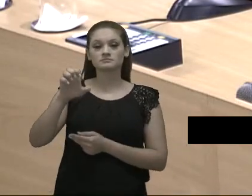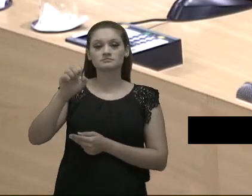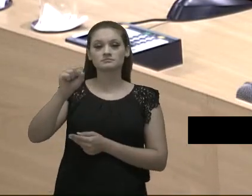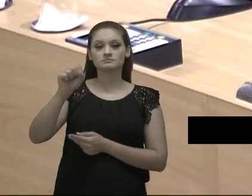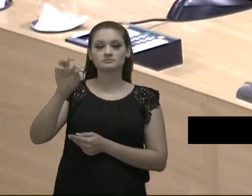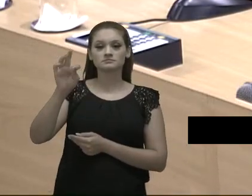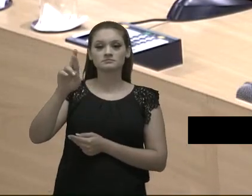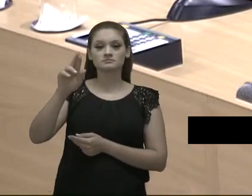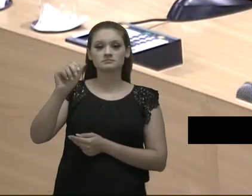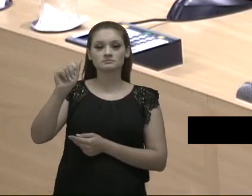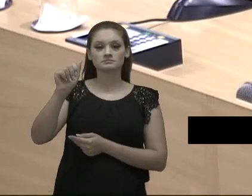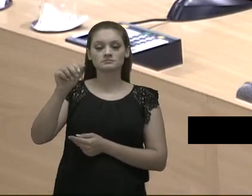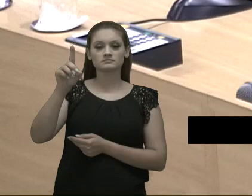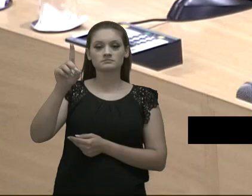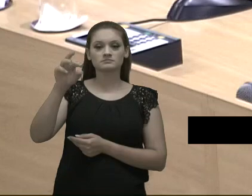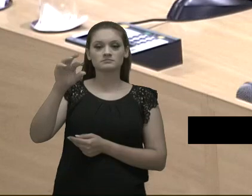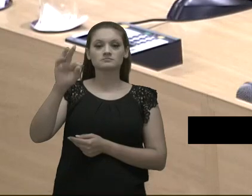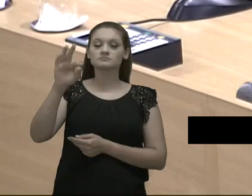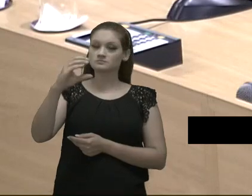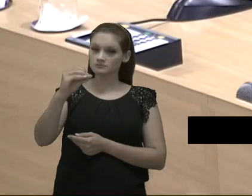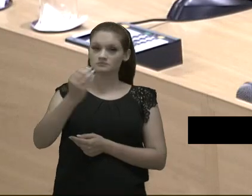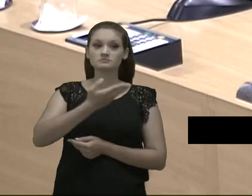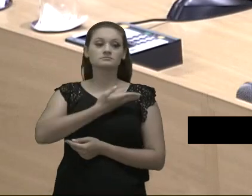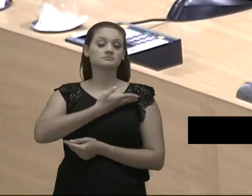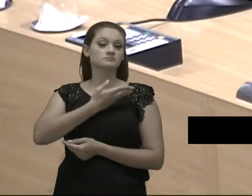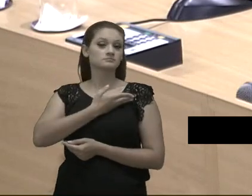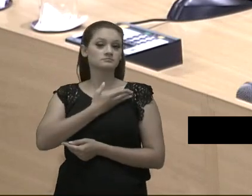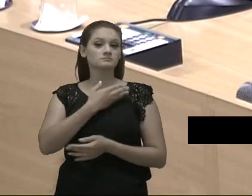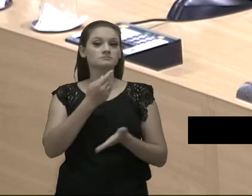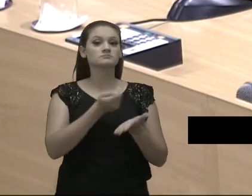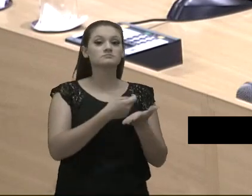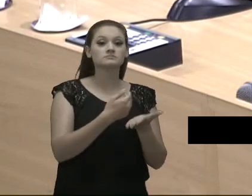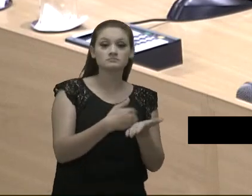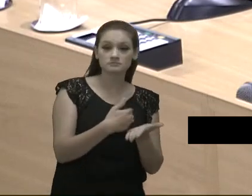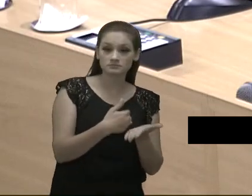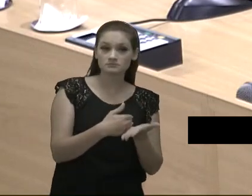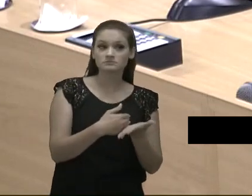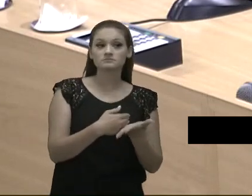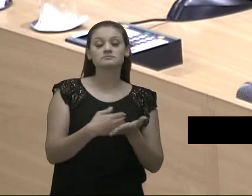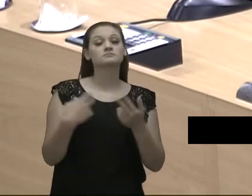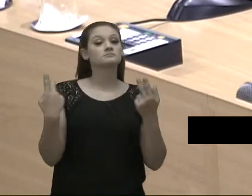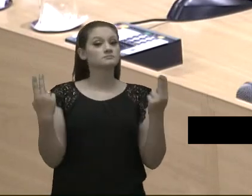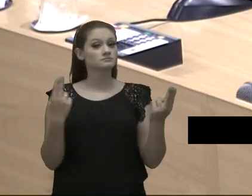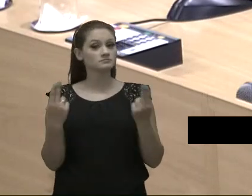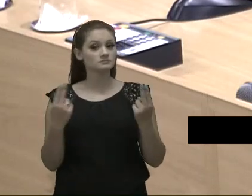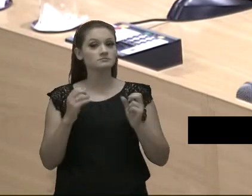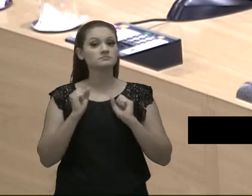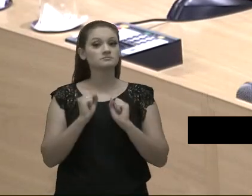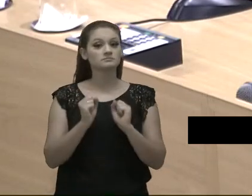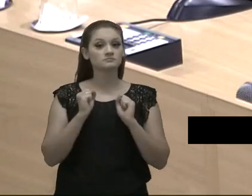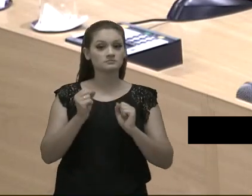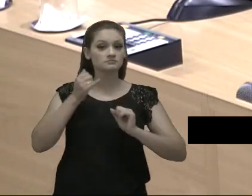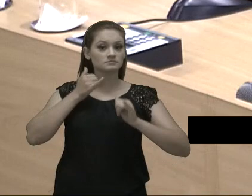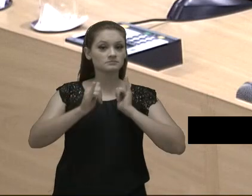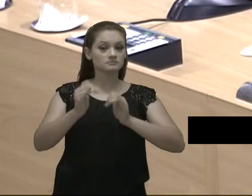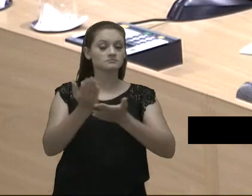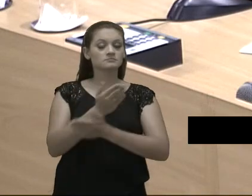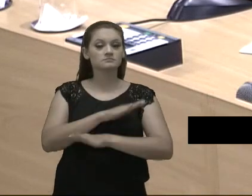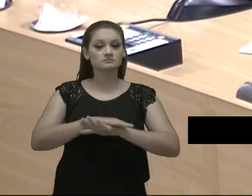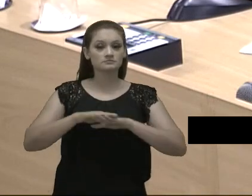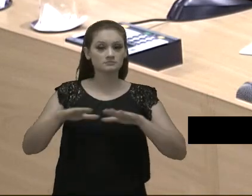O fato é que, no contrato, ambas as partes podem denunciar o contrato, encerrar o